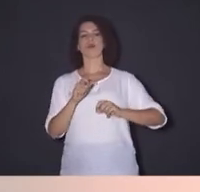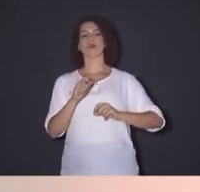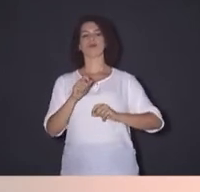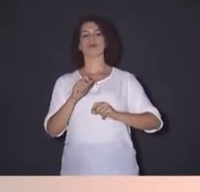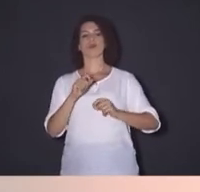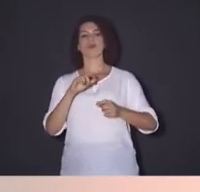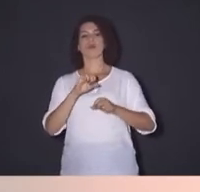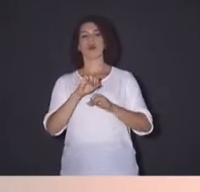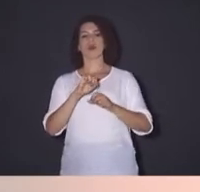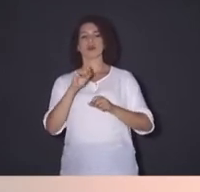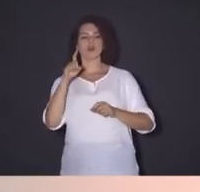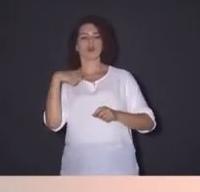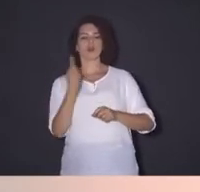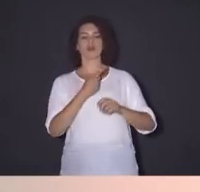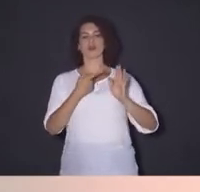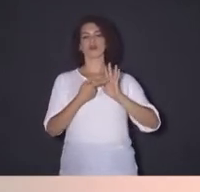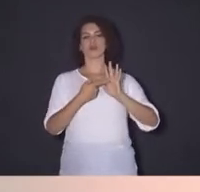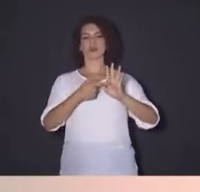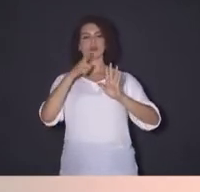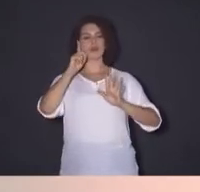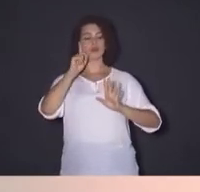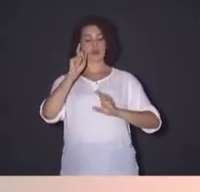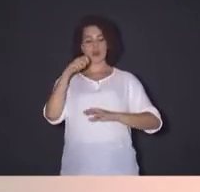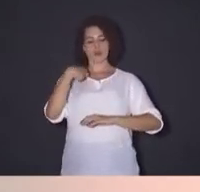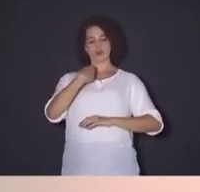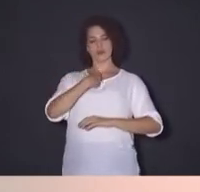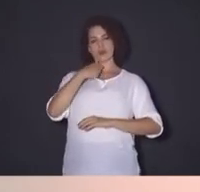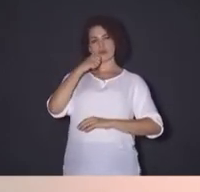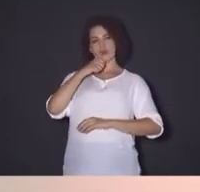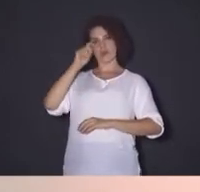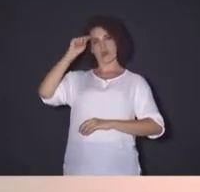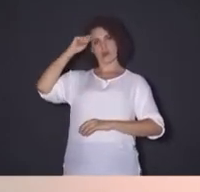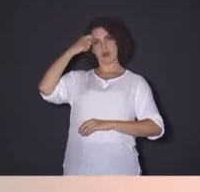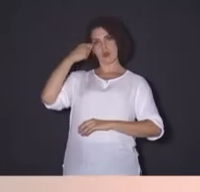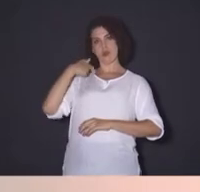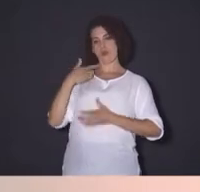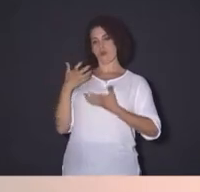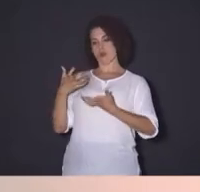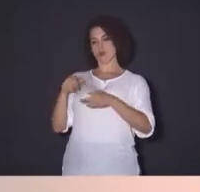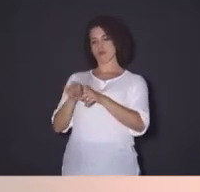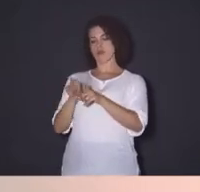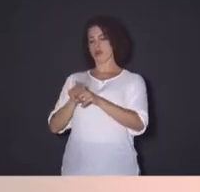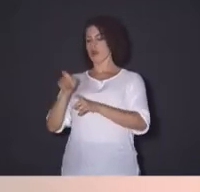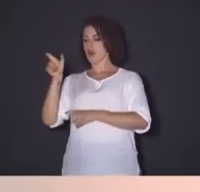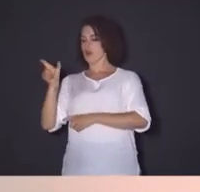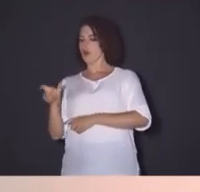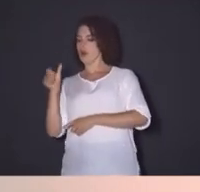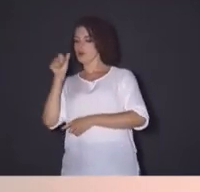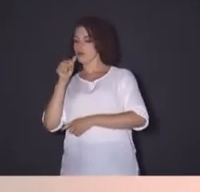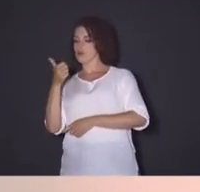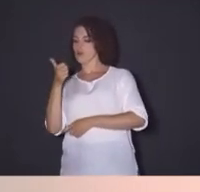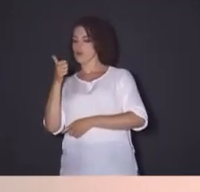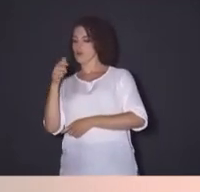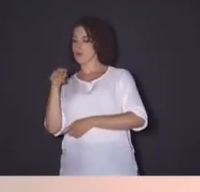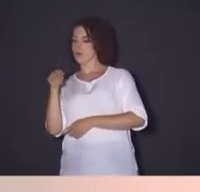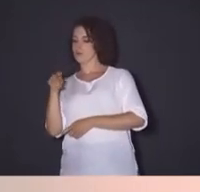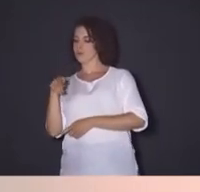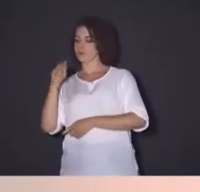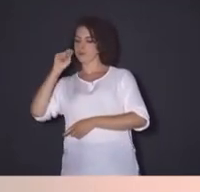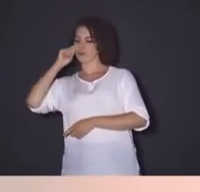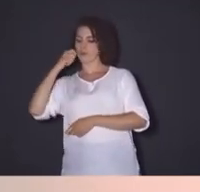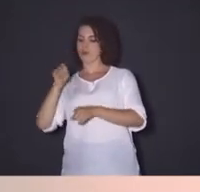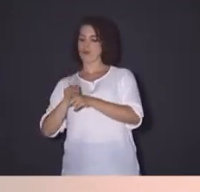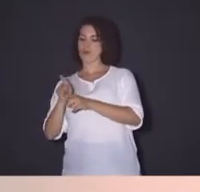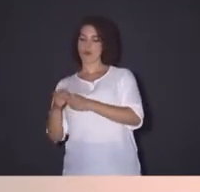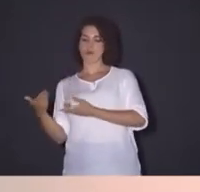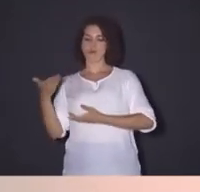a cada dia. Eu me considero mulher negra e eu quero fazer com que minha irmã negra também tenha espaço. E eu tive o